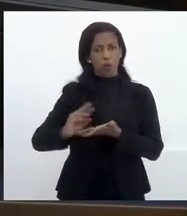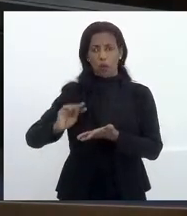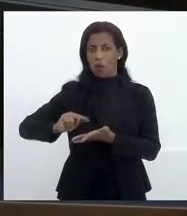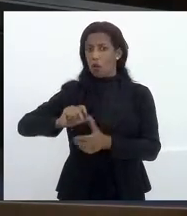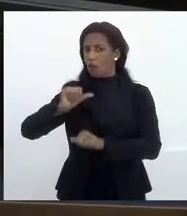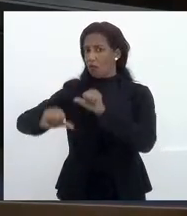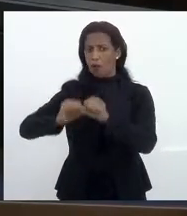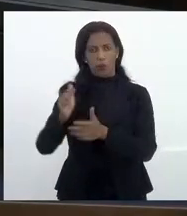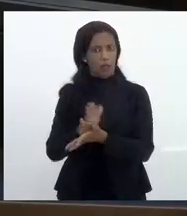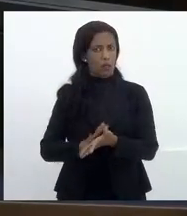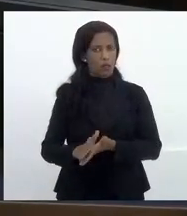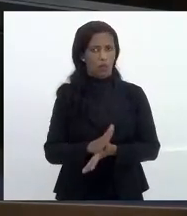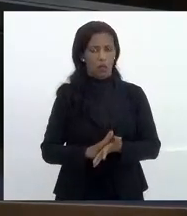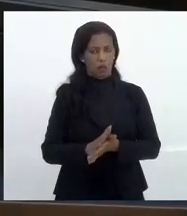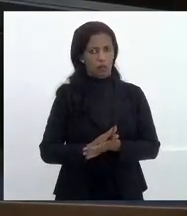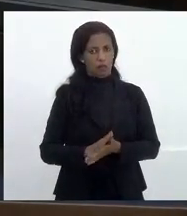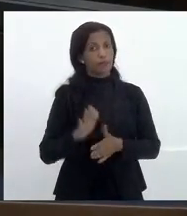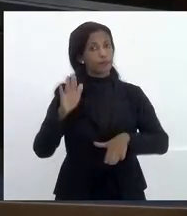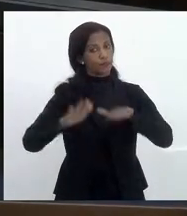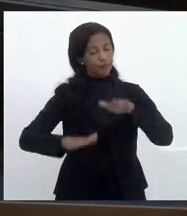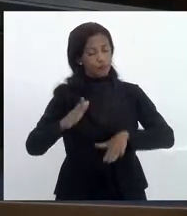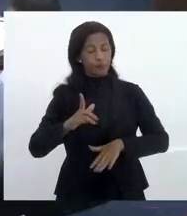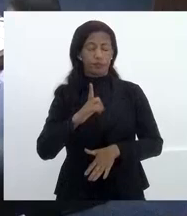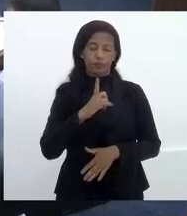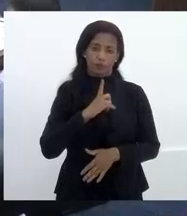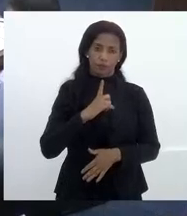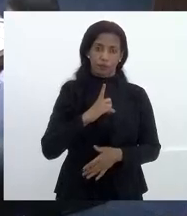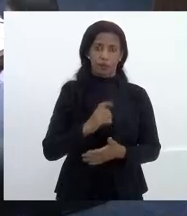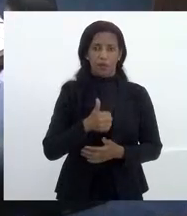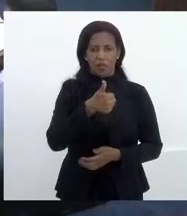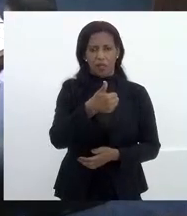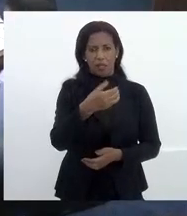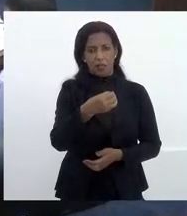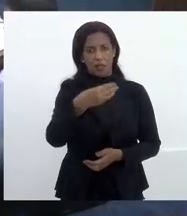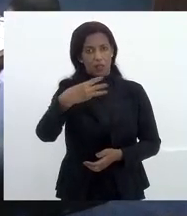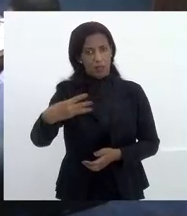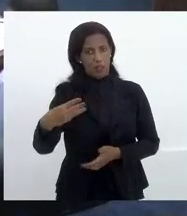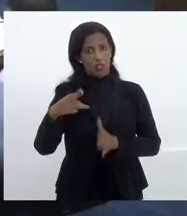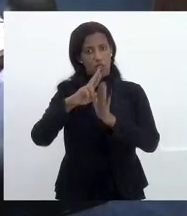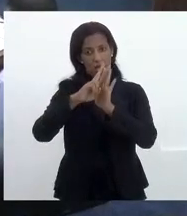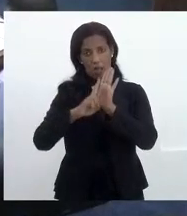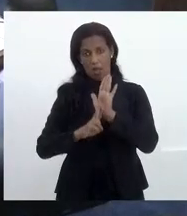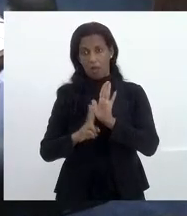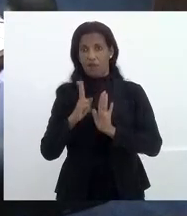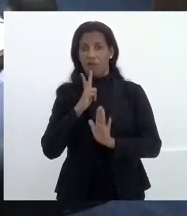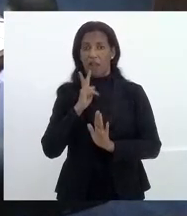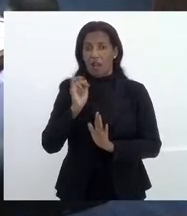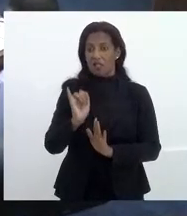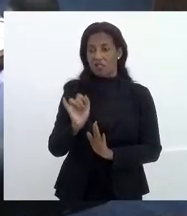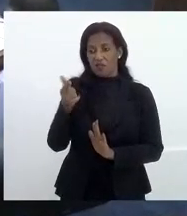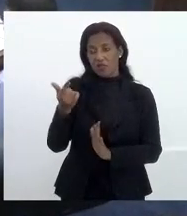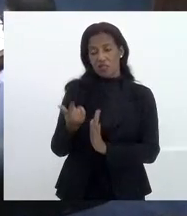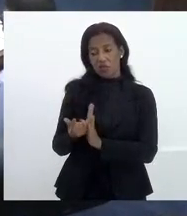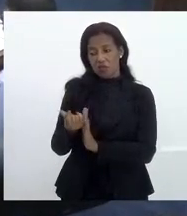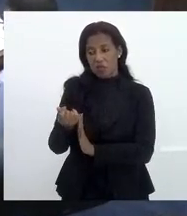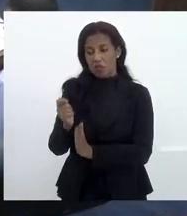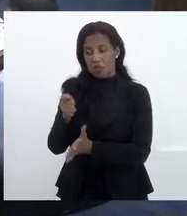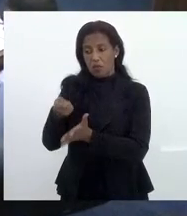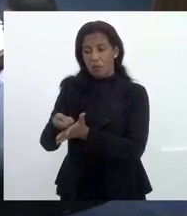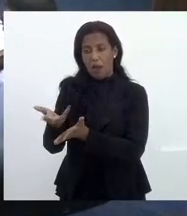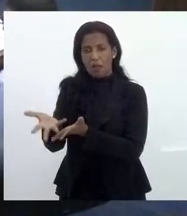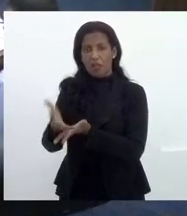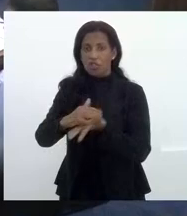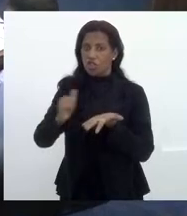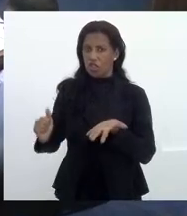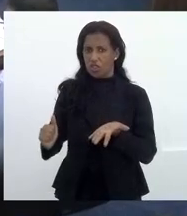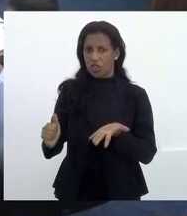nenhuma alteração da Apesar de que tem a na 103 tem a regra dizendo que se você não tiver orçamento se você não paga